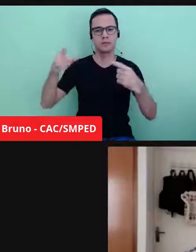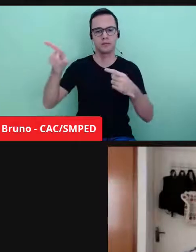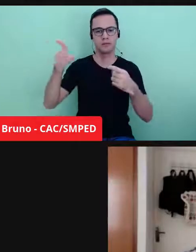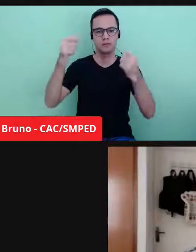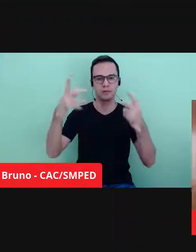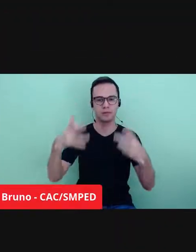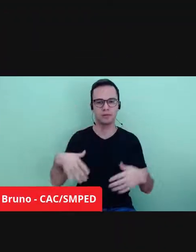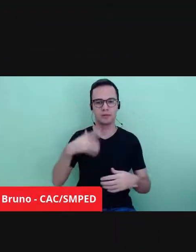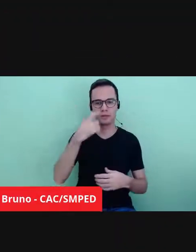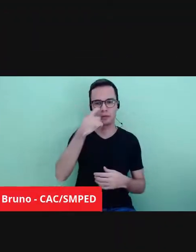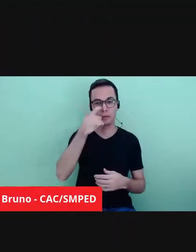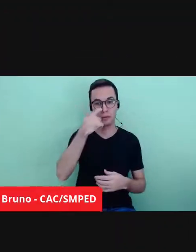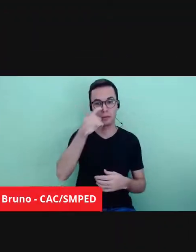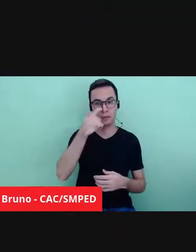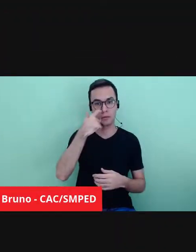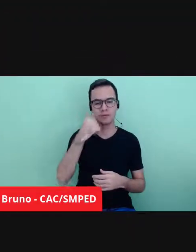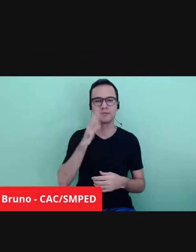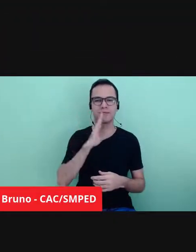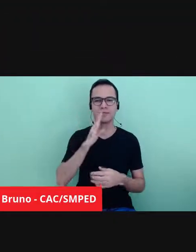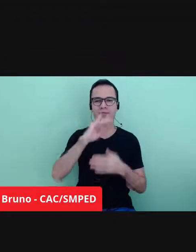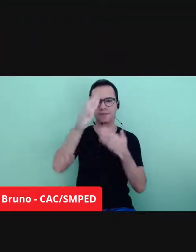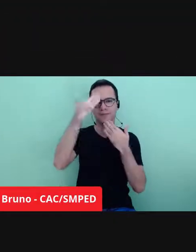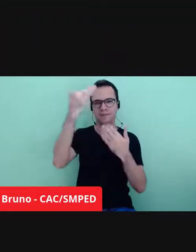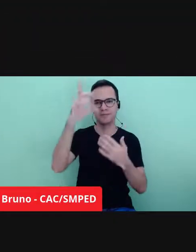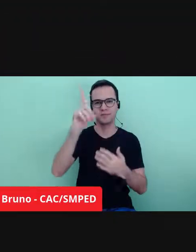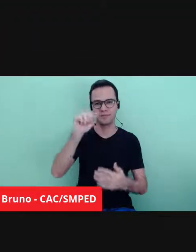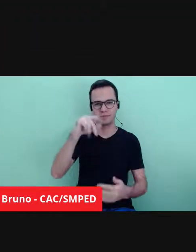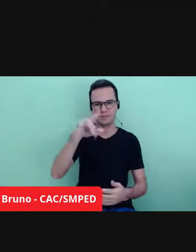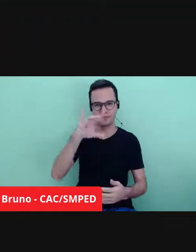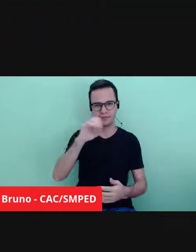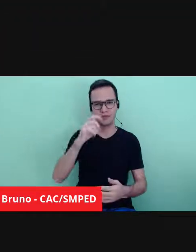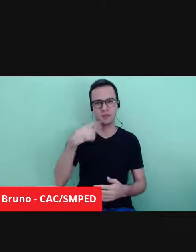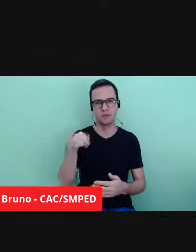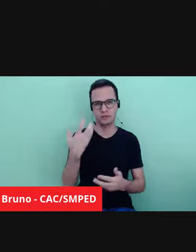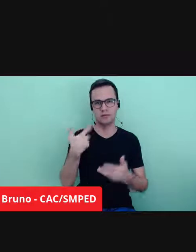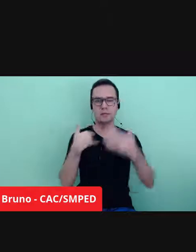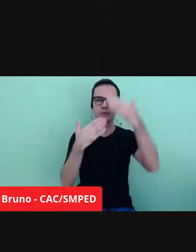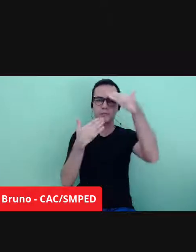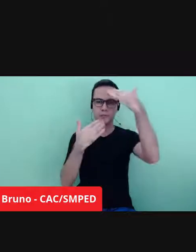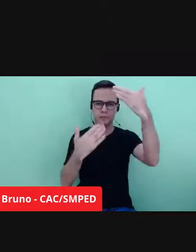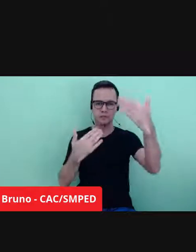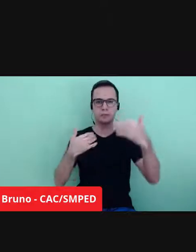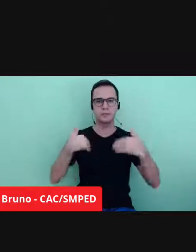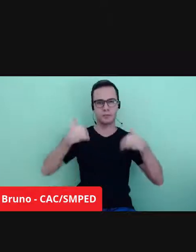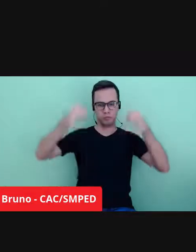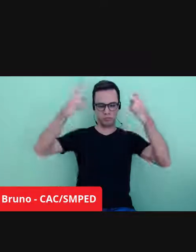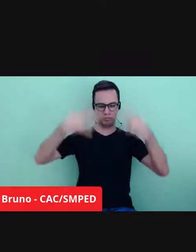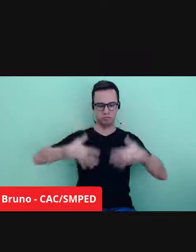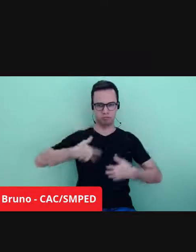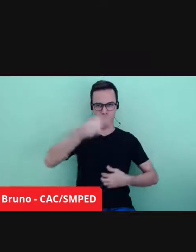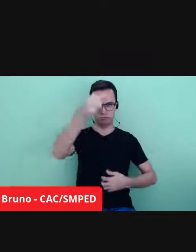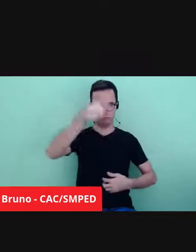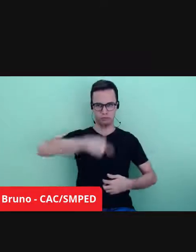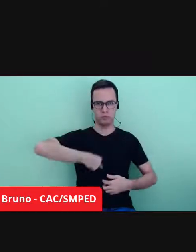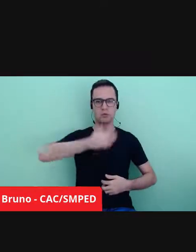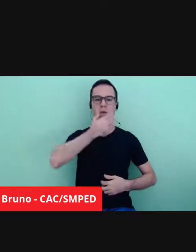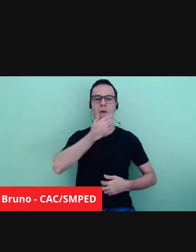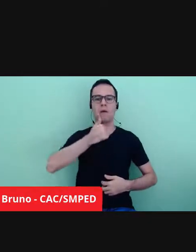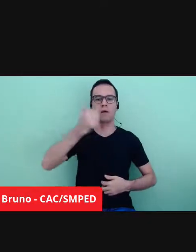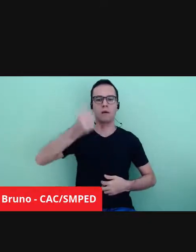você. Legal, obrigado, Danilo. Bom, primeiro eu queria agradecer, vou me audiodescrever primeiro, né? Eu sou um homem